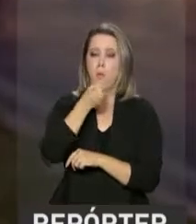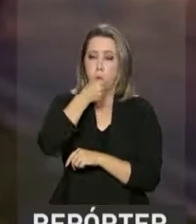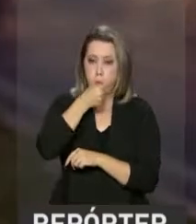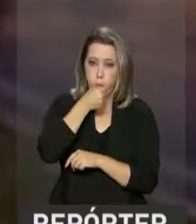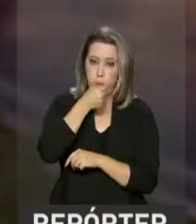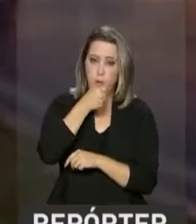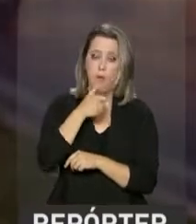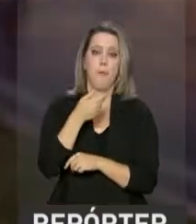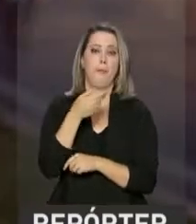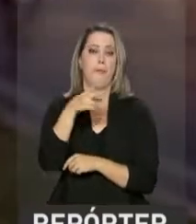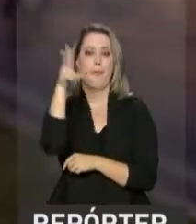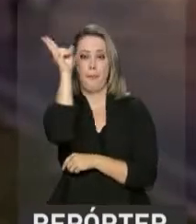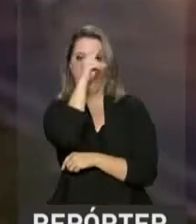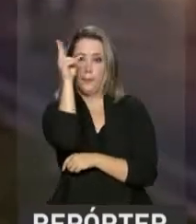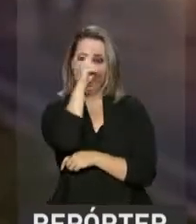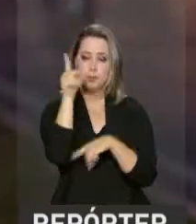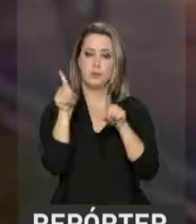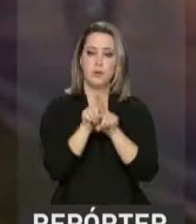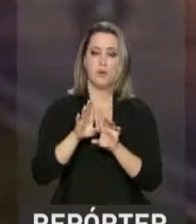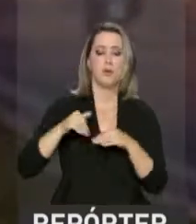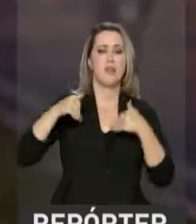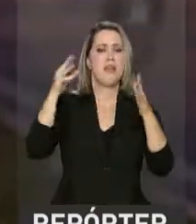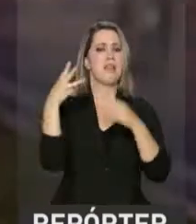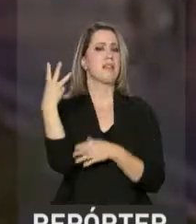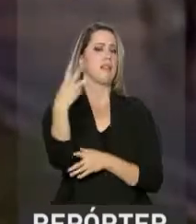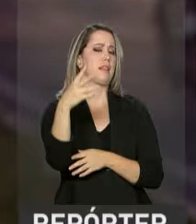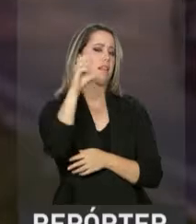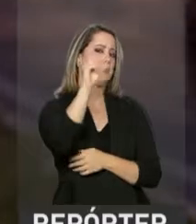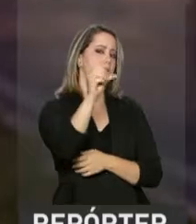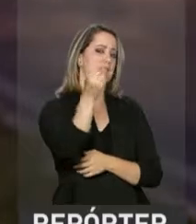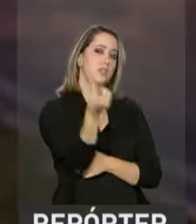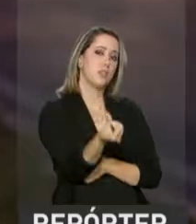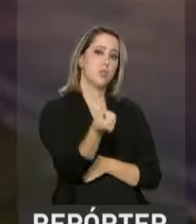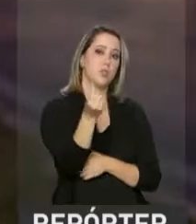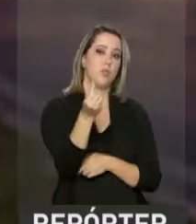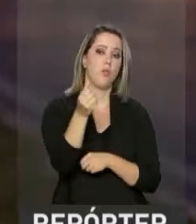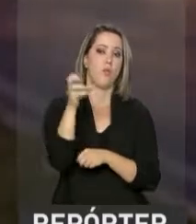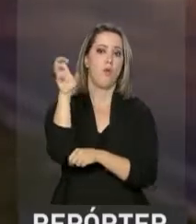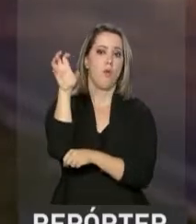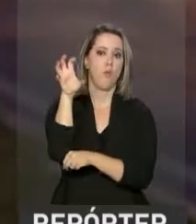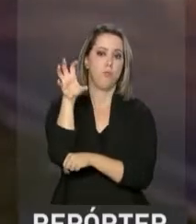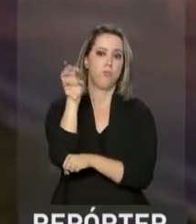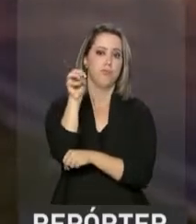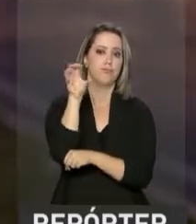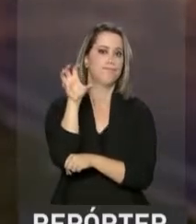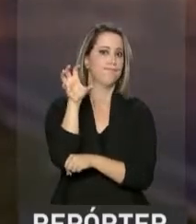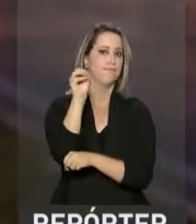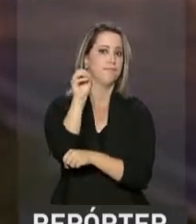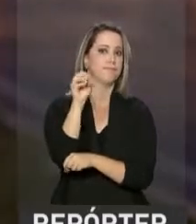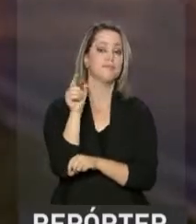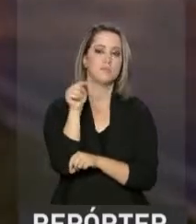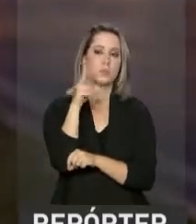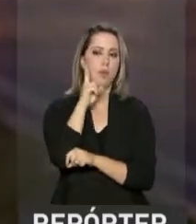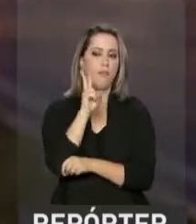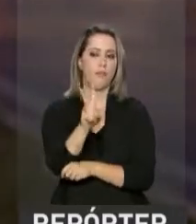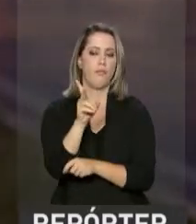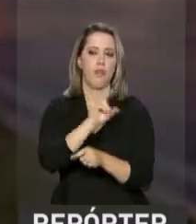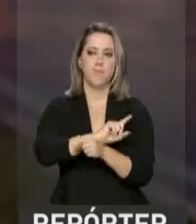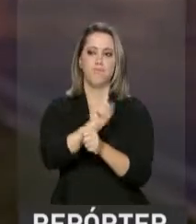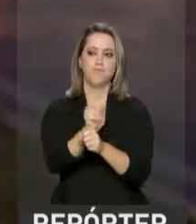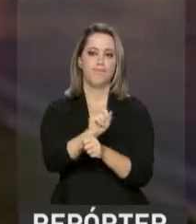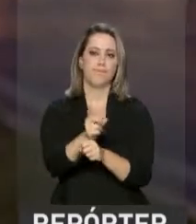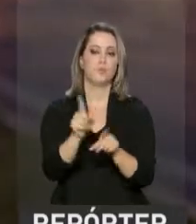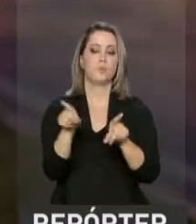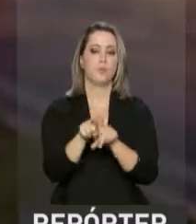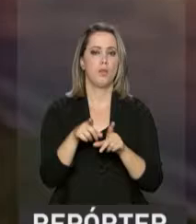conhecidos como bafômetros e 396 radares portáteis além das ações de fiscalização a prf